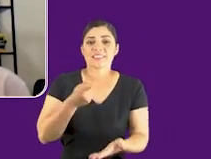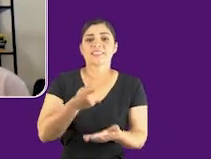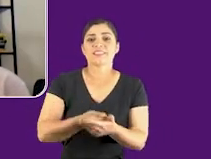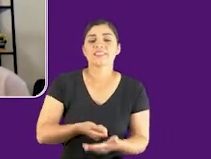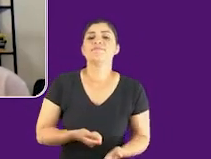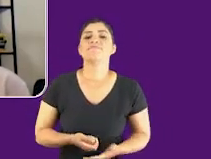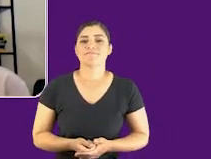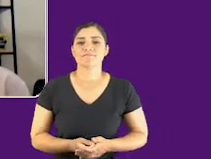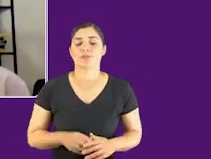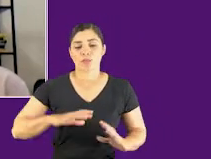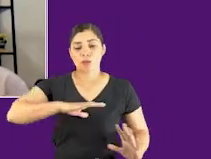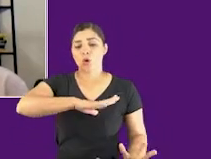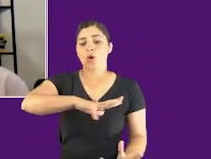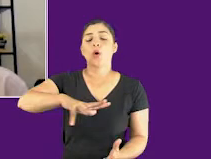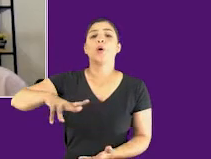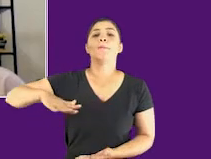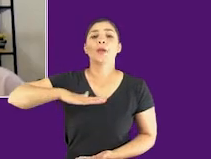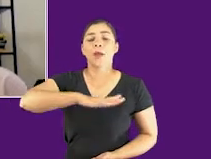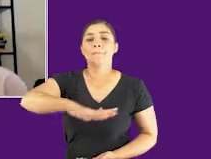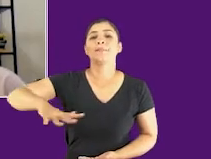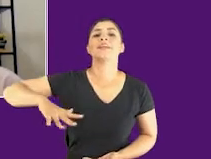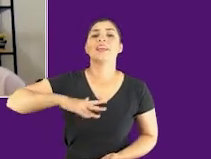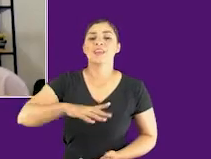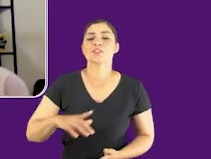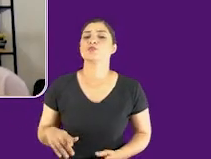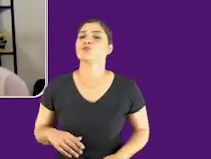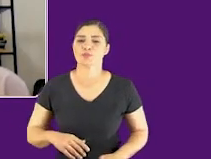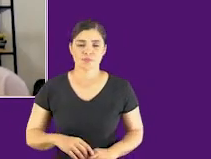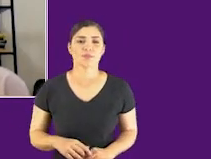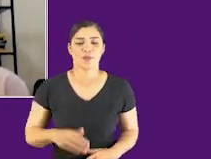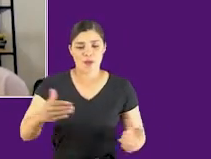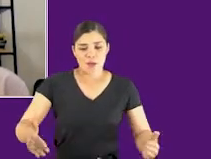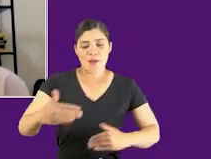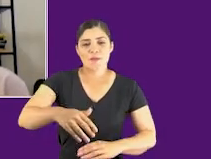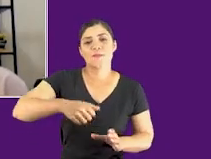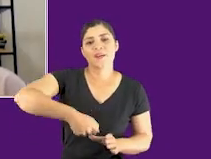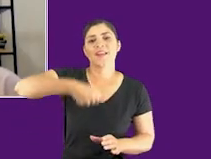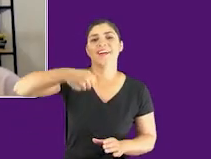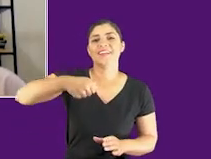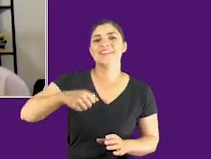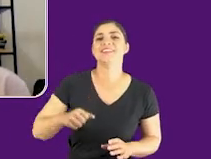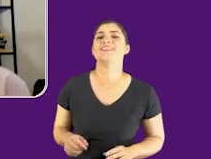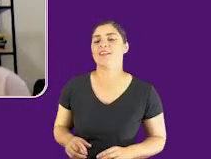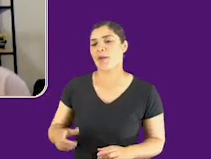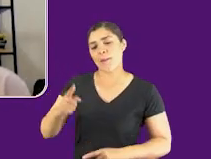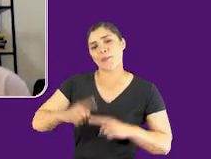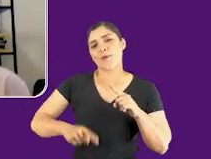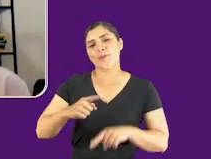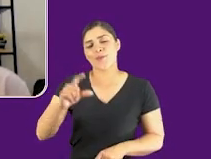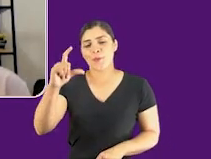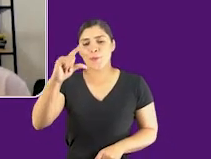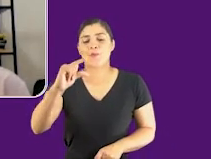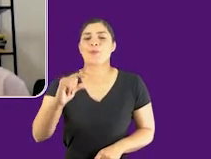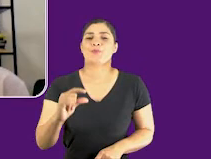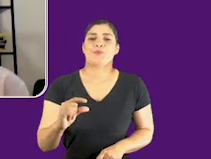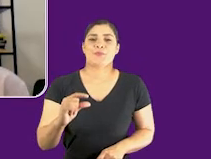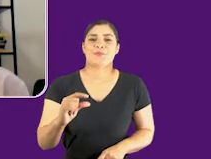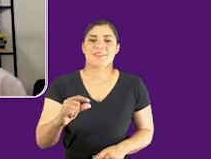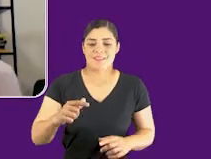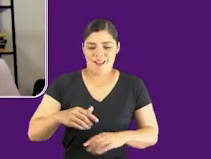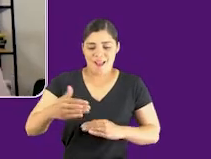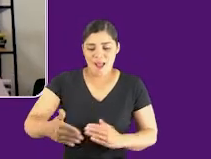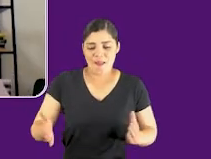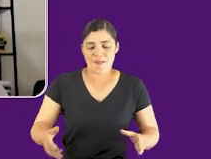mas no meio ambiente como um todo porque chega embalagem muito mais embalagem que produto aqui conosco